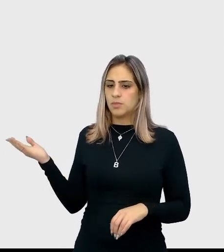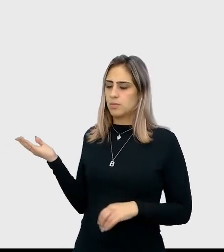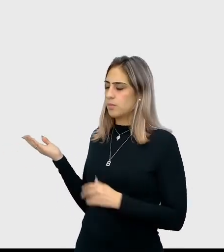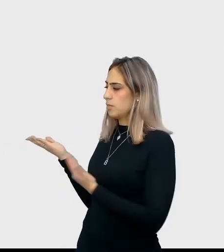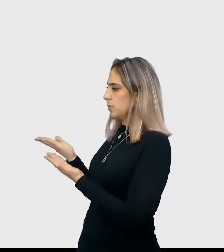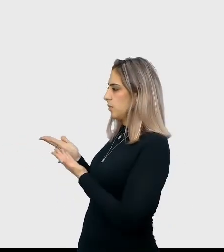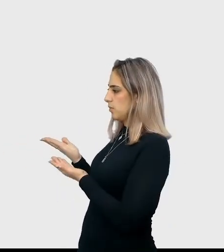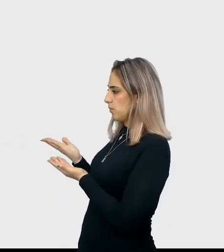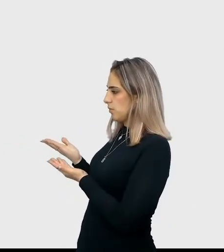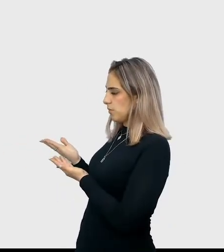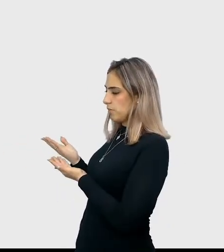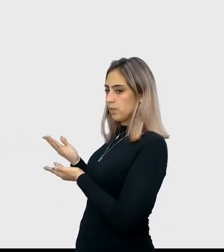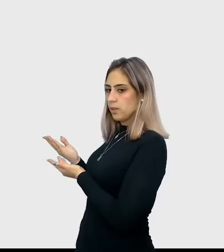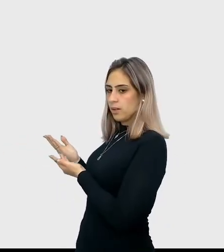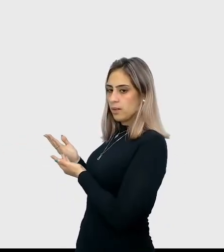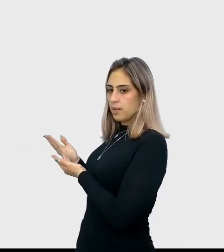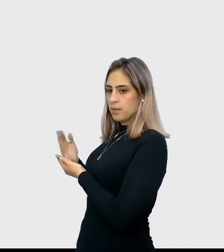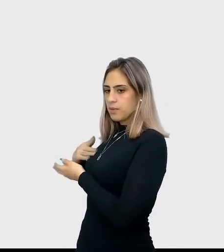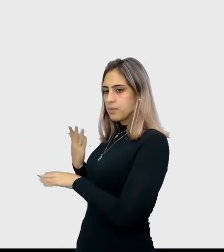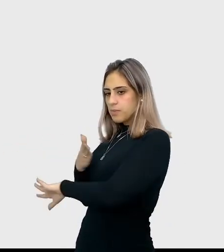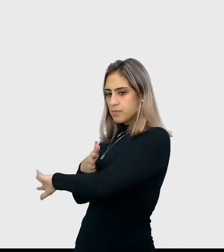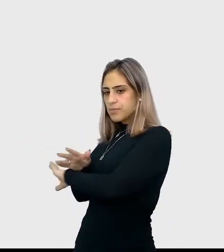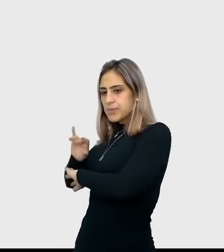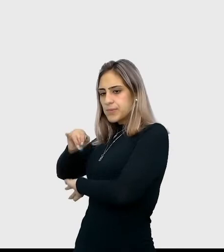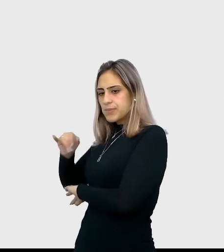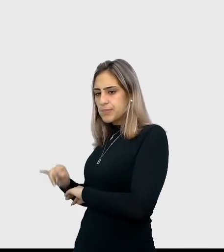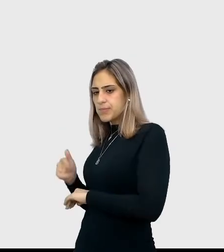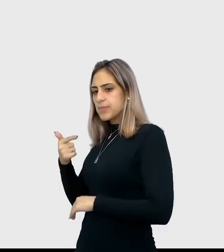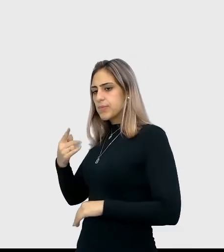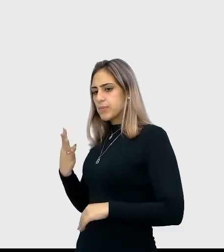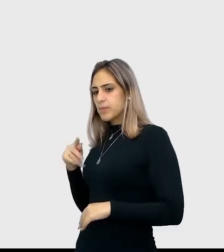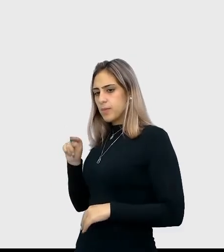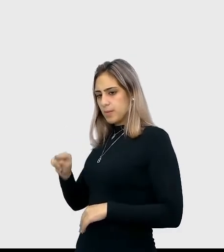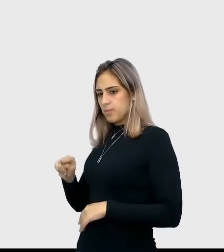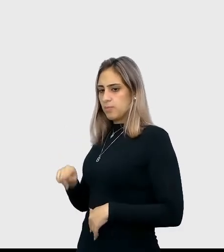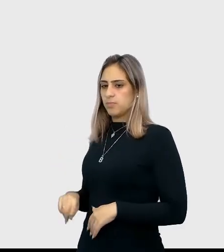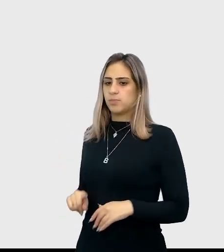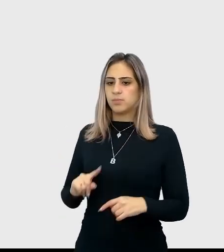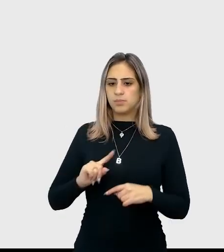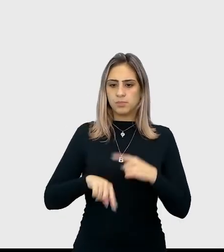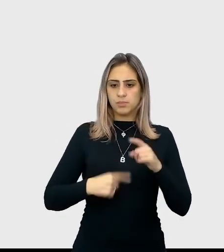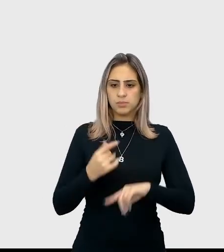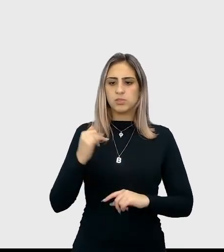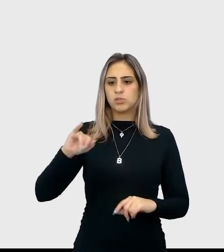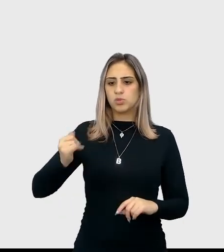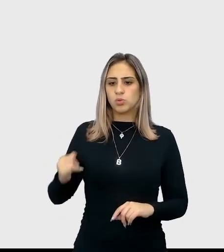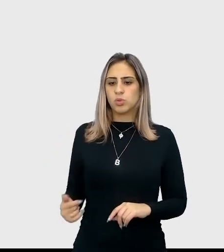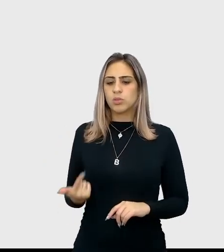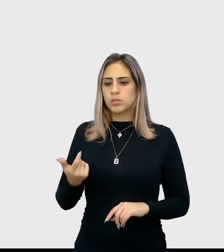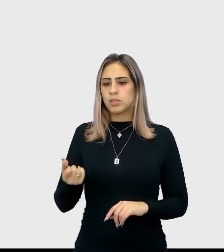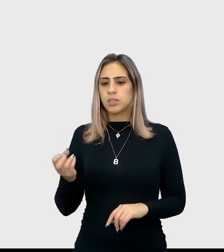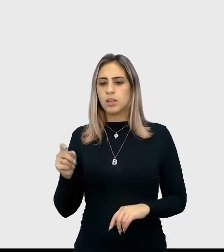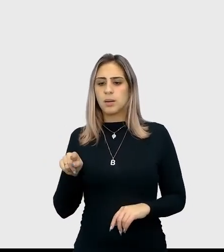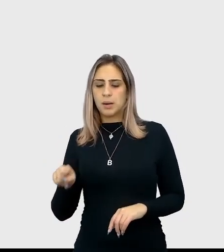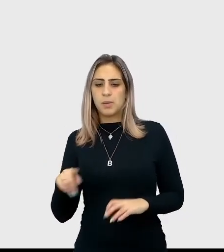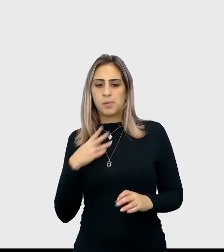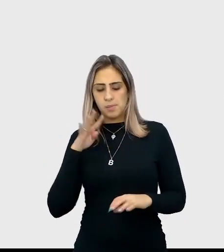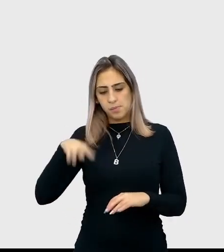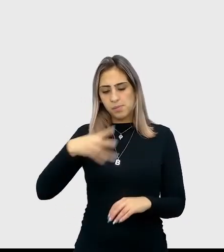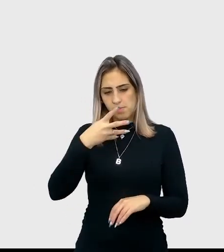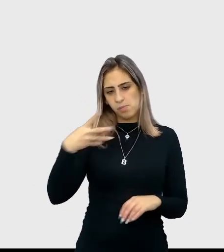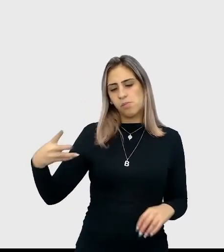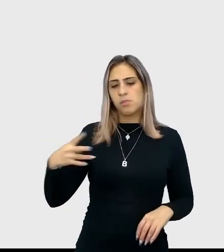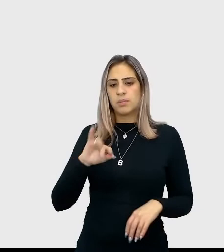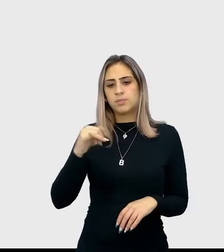no final, lembrando que a gente começou com juros de 64 mil, depois a gente foi para os juros de 60 mil, e aí pela tabela